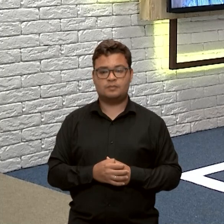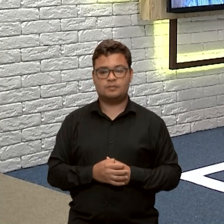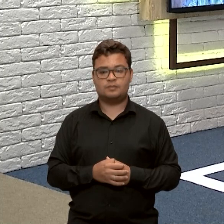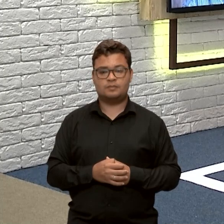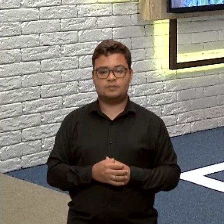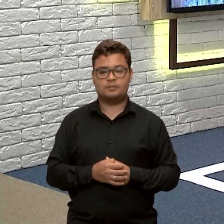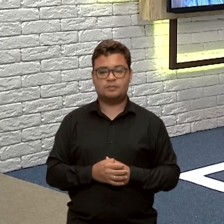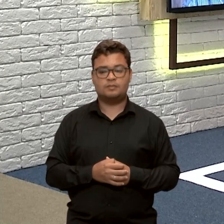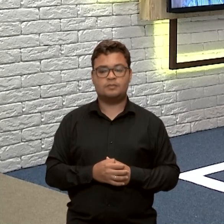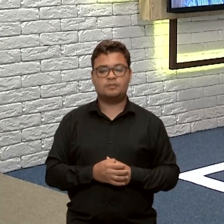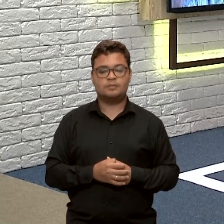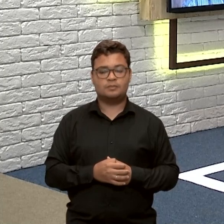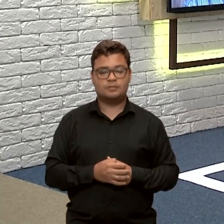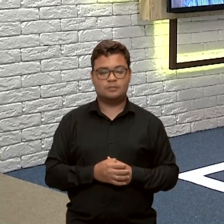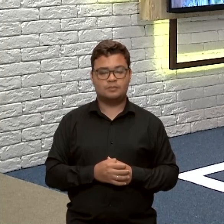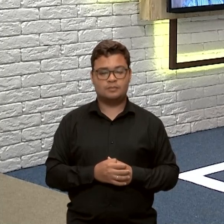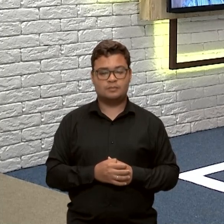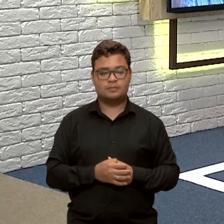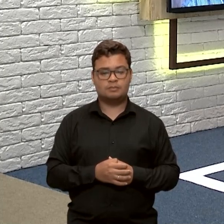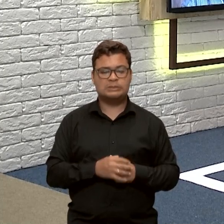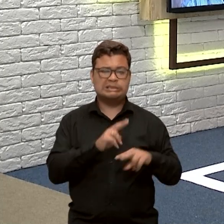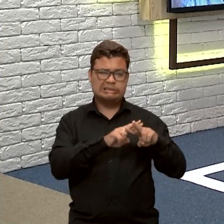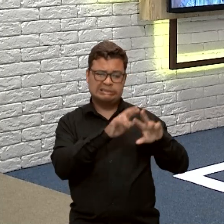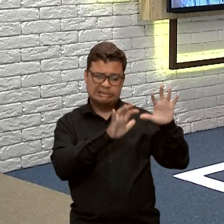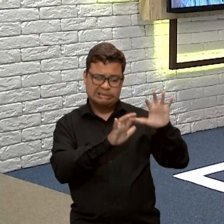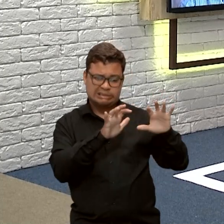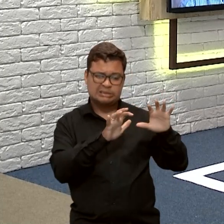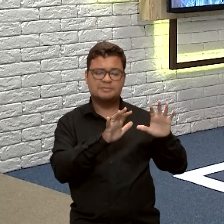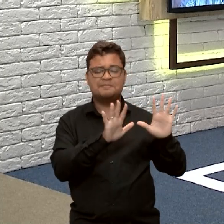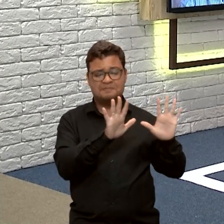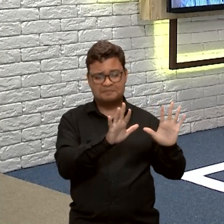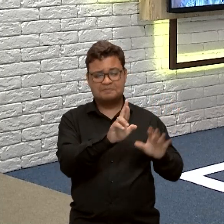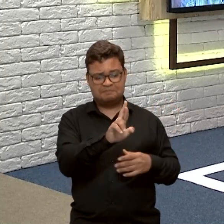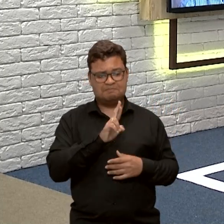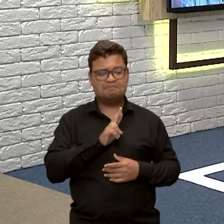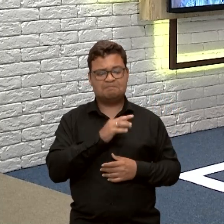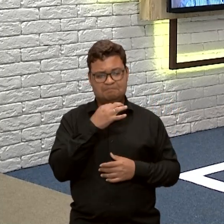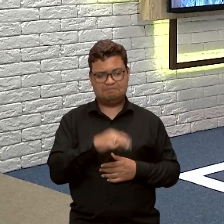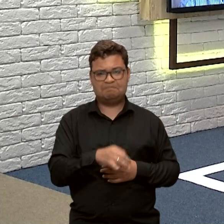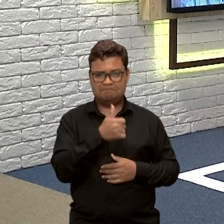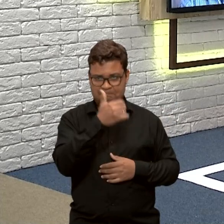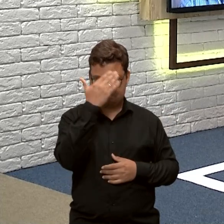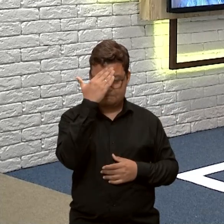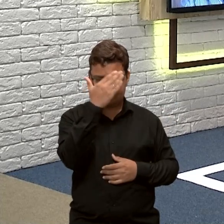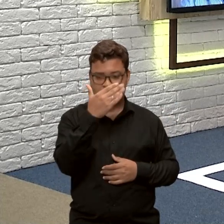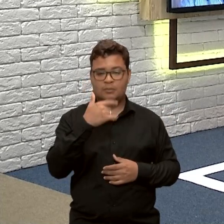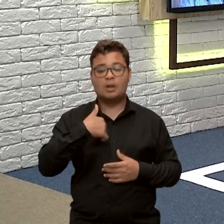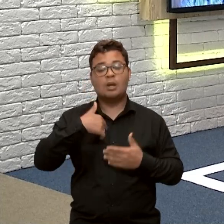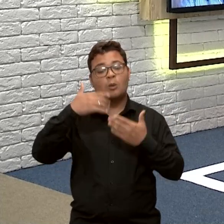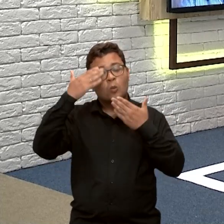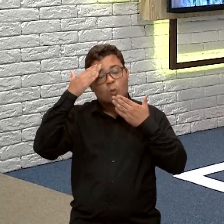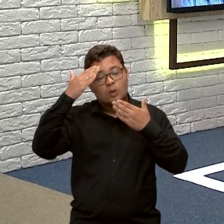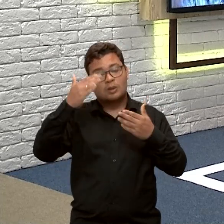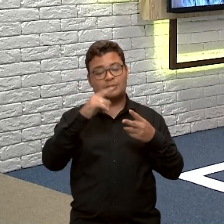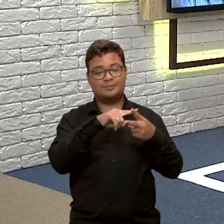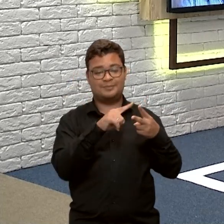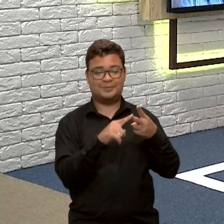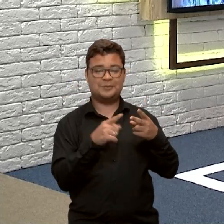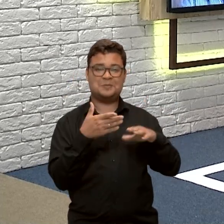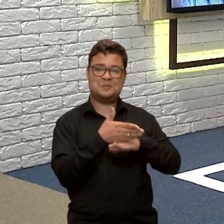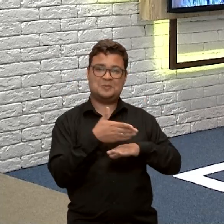e ela deve ajudar, porque ela é a parte mais importante nesse processo de controle do mosquito Aedes